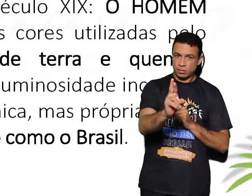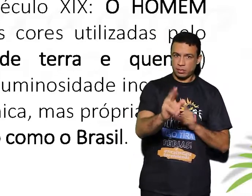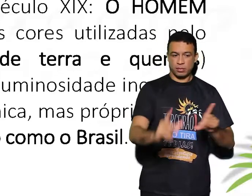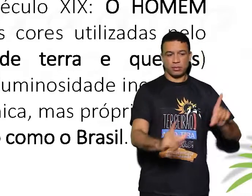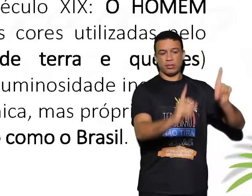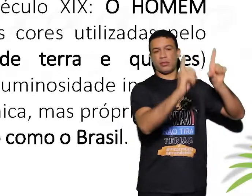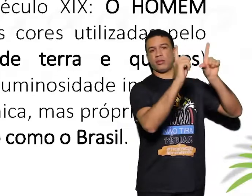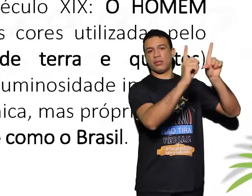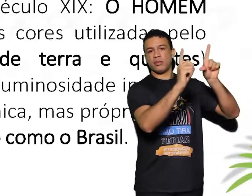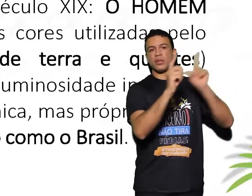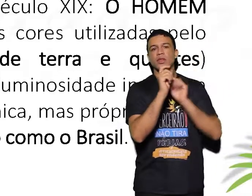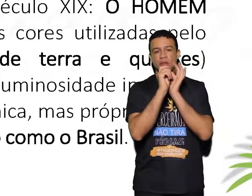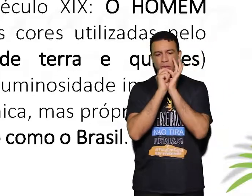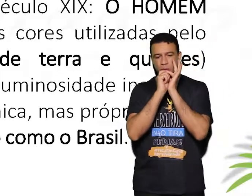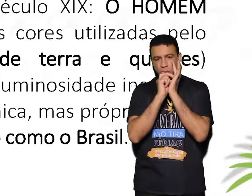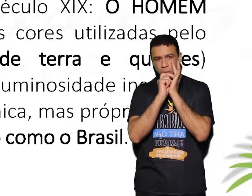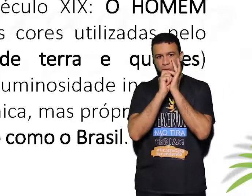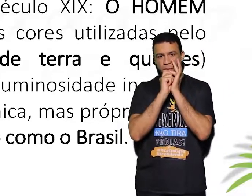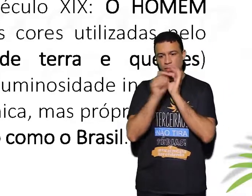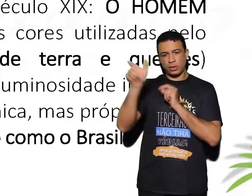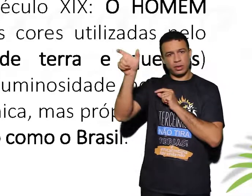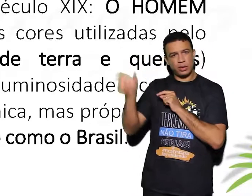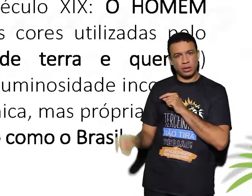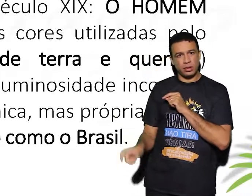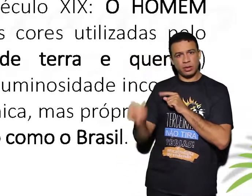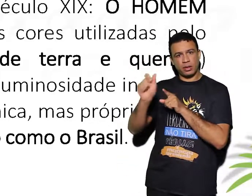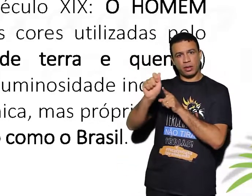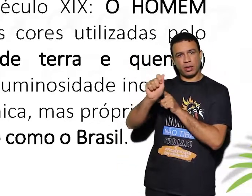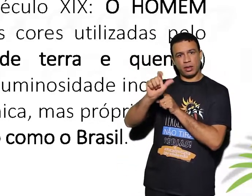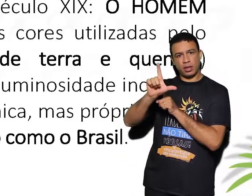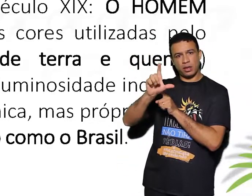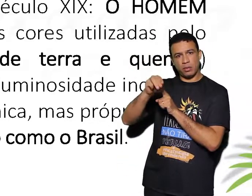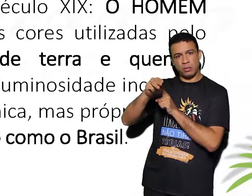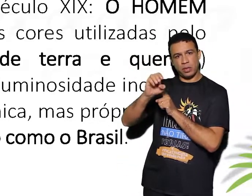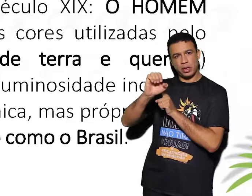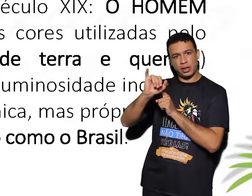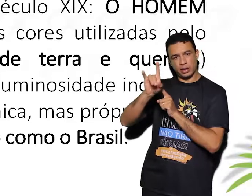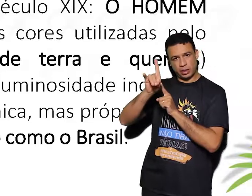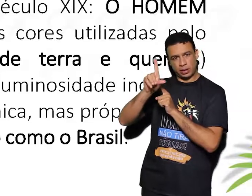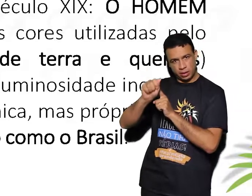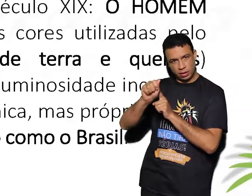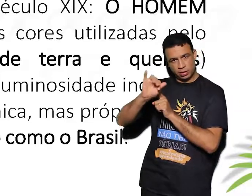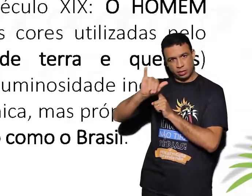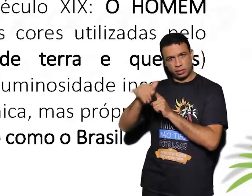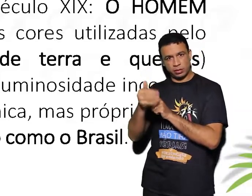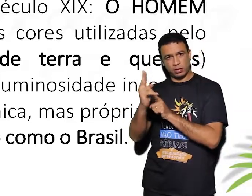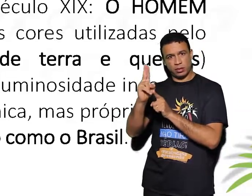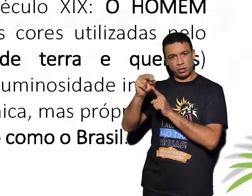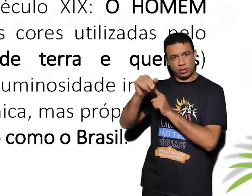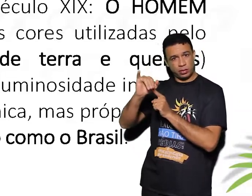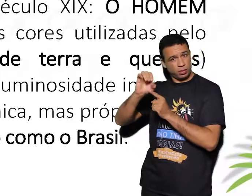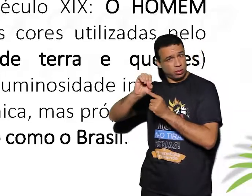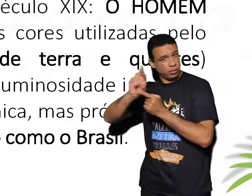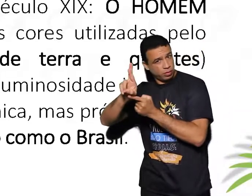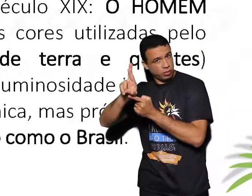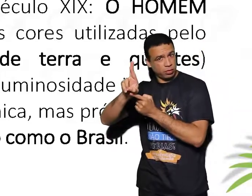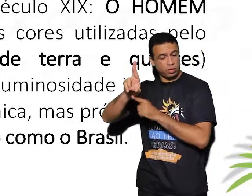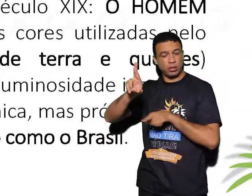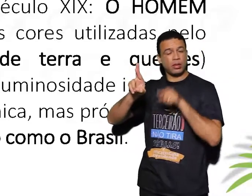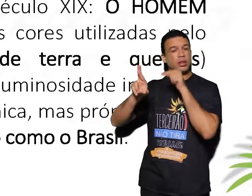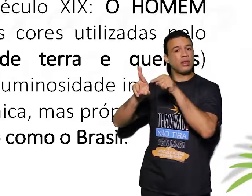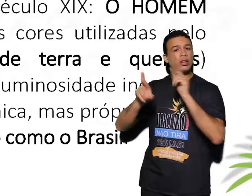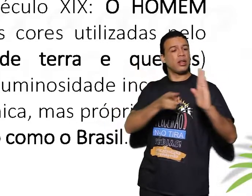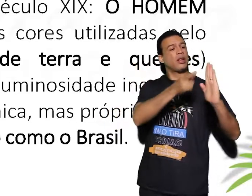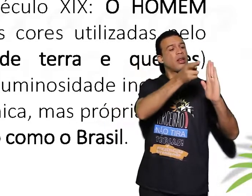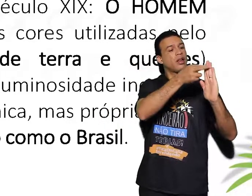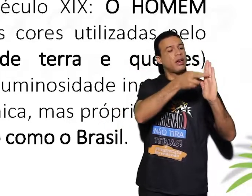Almeida Júnior. Essa obra, ela tem um quê de modernidade, por quê? Porque o pintor consegue romper com as